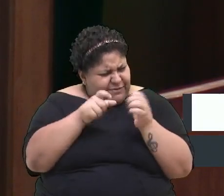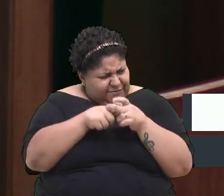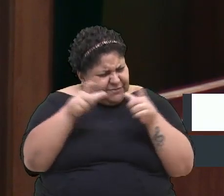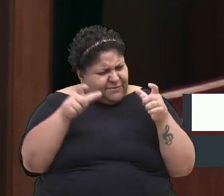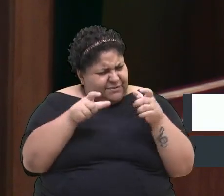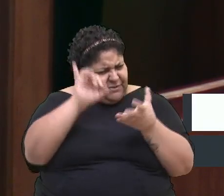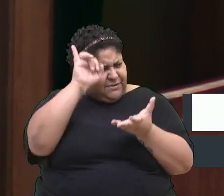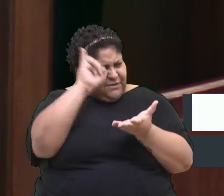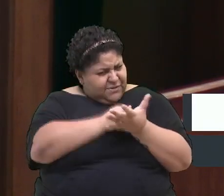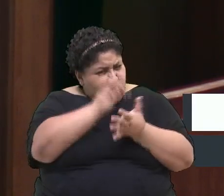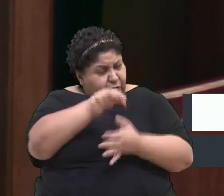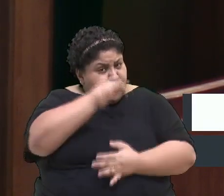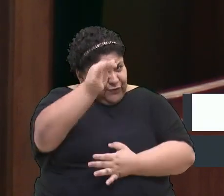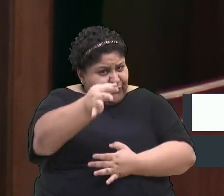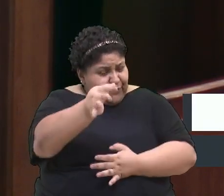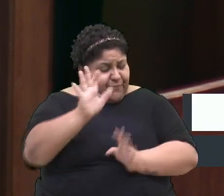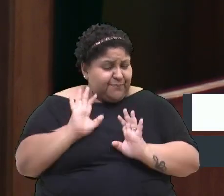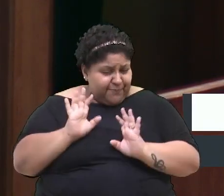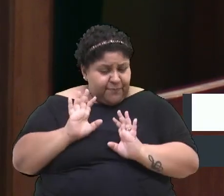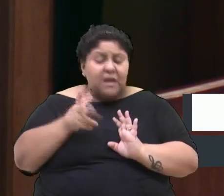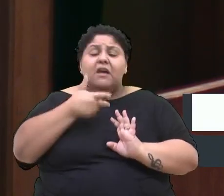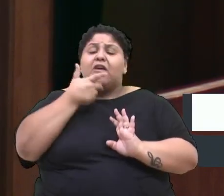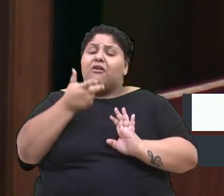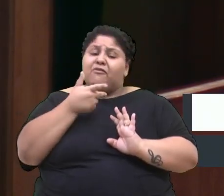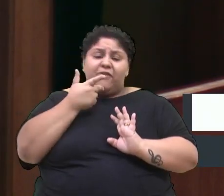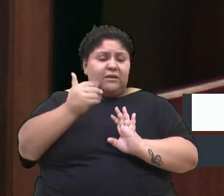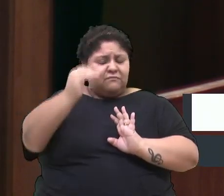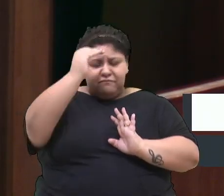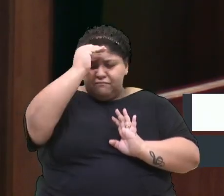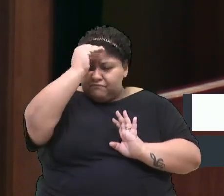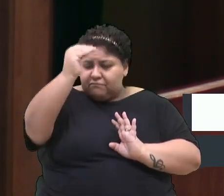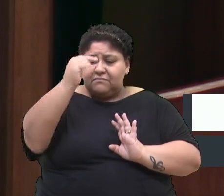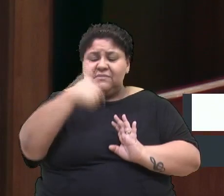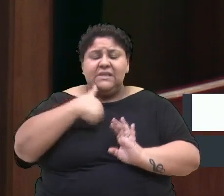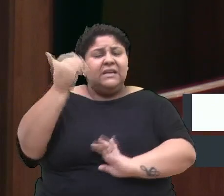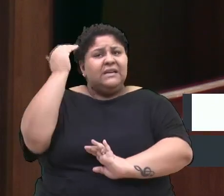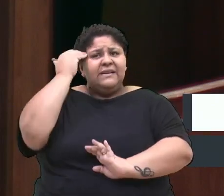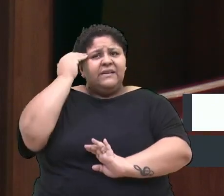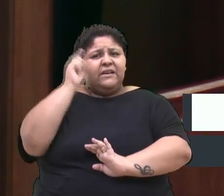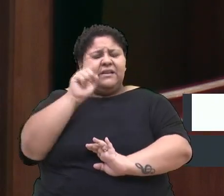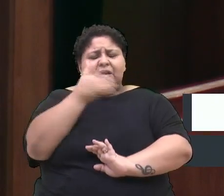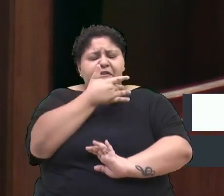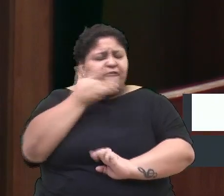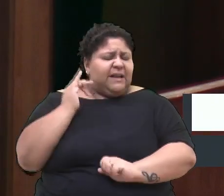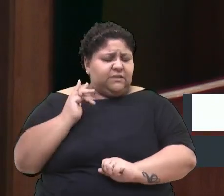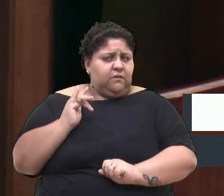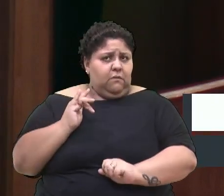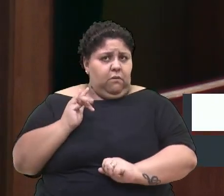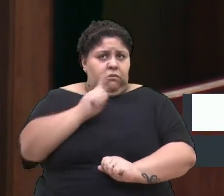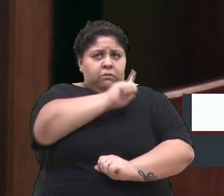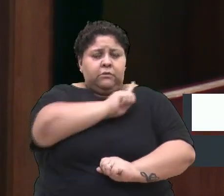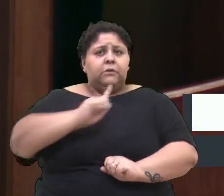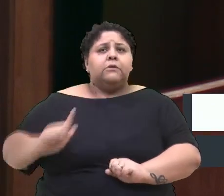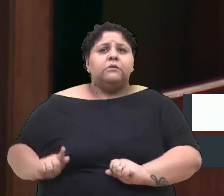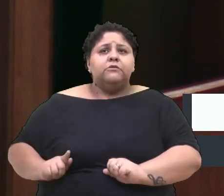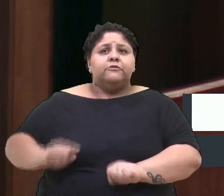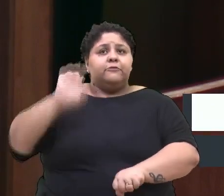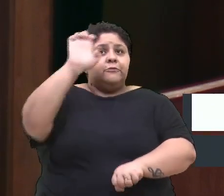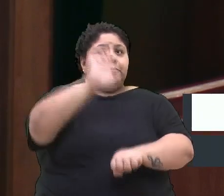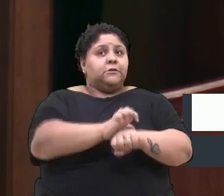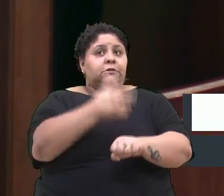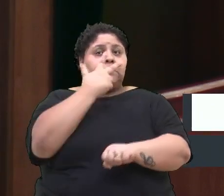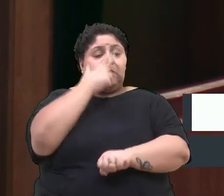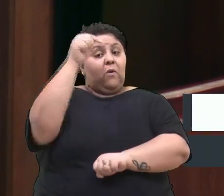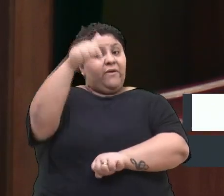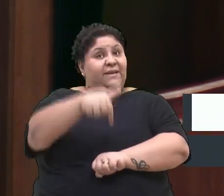de impostos pelo futuro. Eu falo isso com o maior respeito, porque eu entendo que não é fácil governar um estado como o Rio